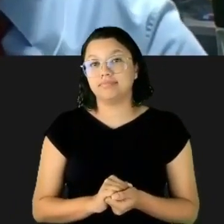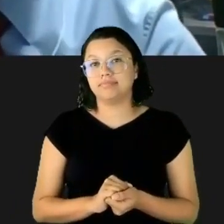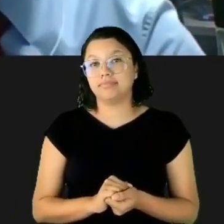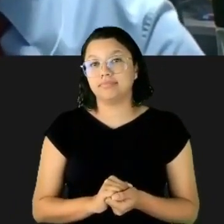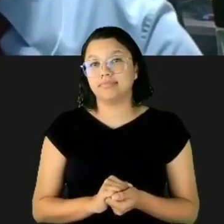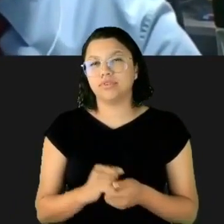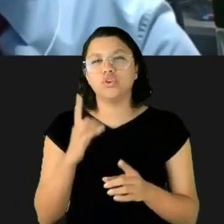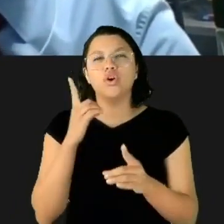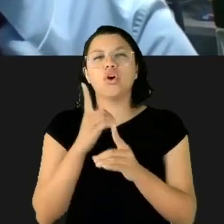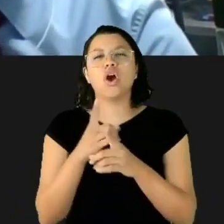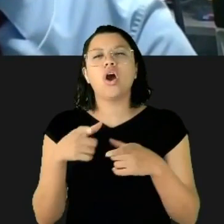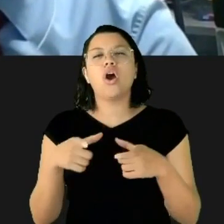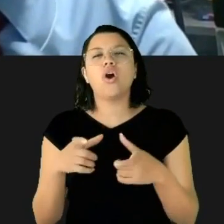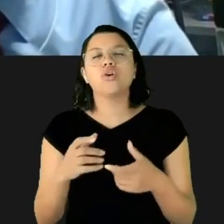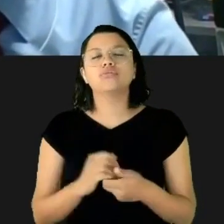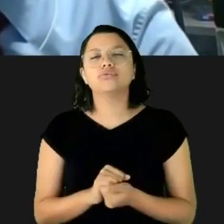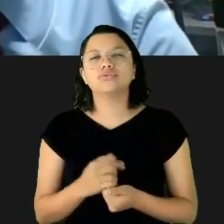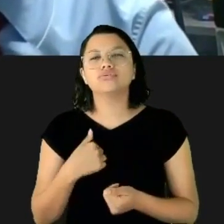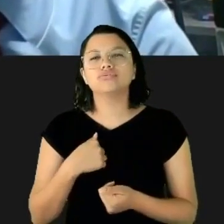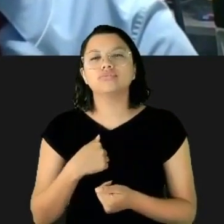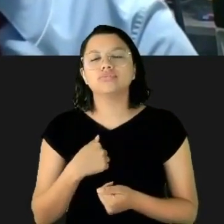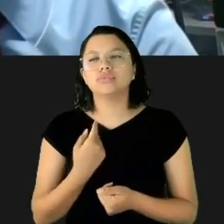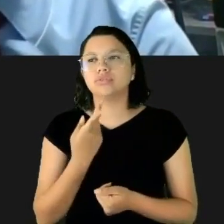deixa eu só me achar onde é que eu estava aqui